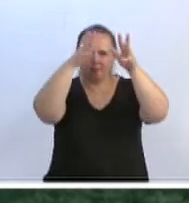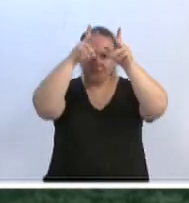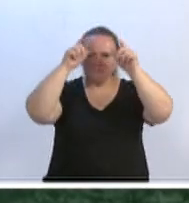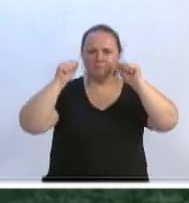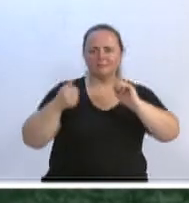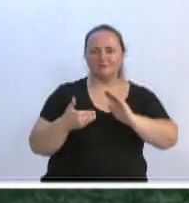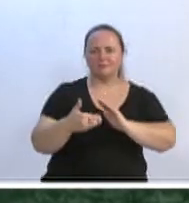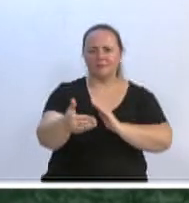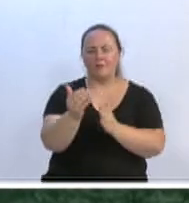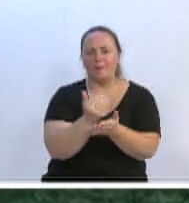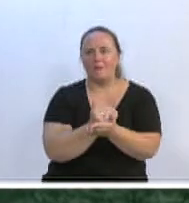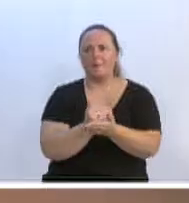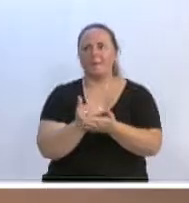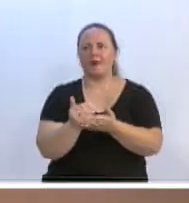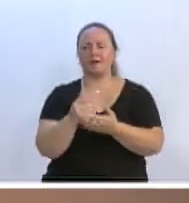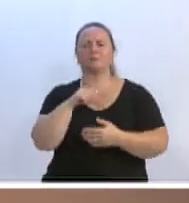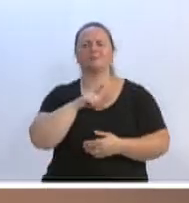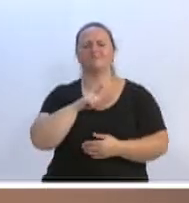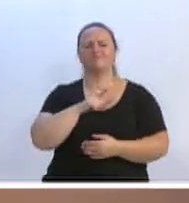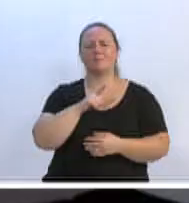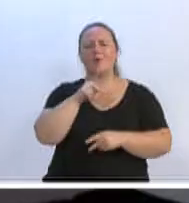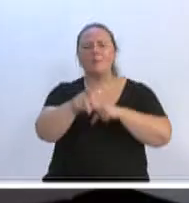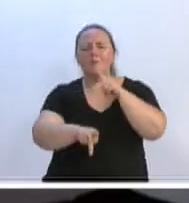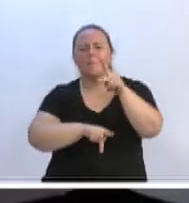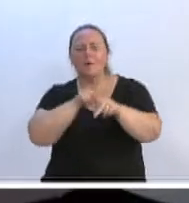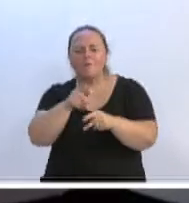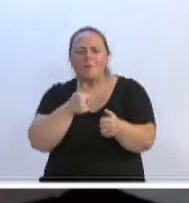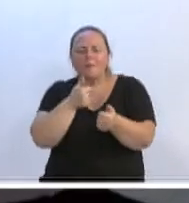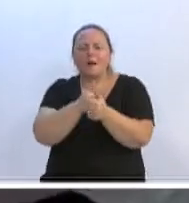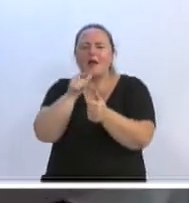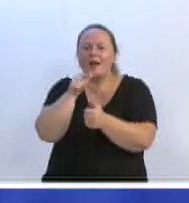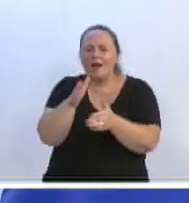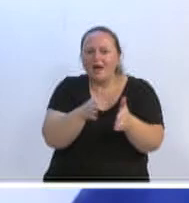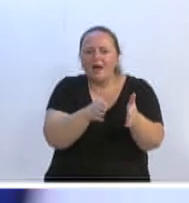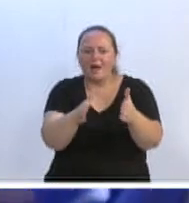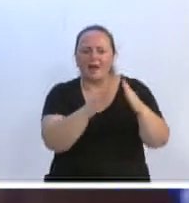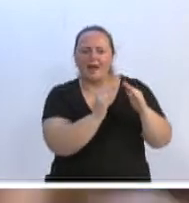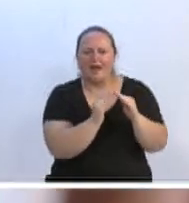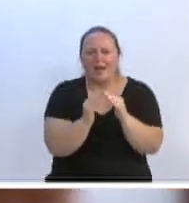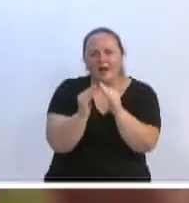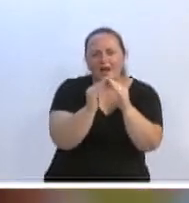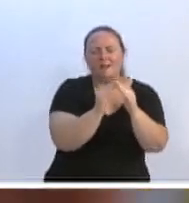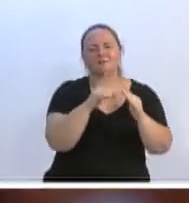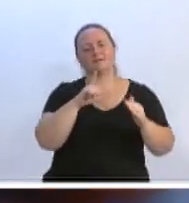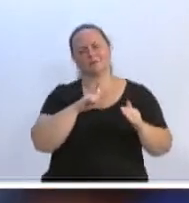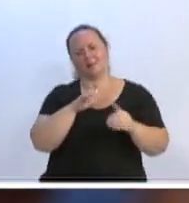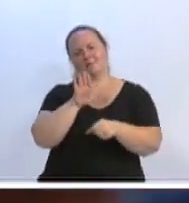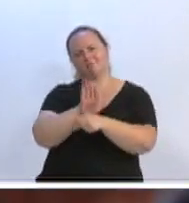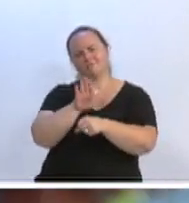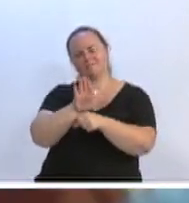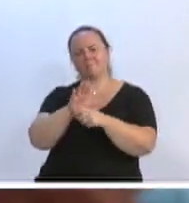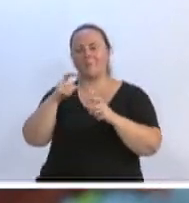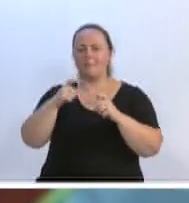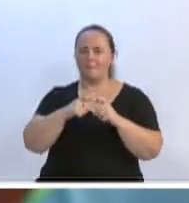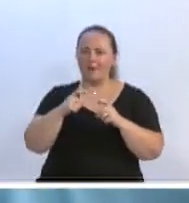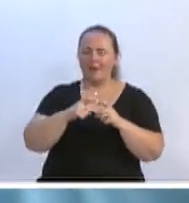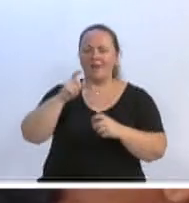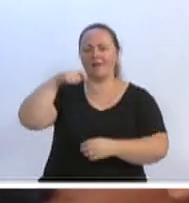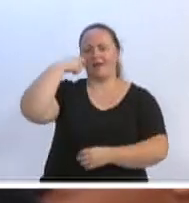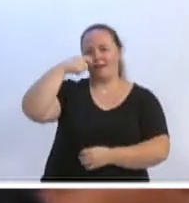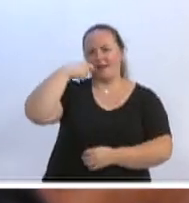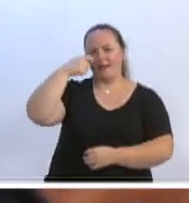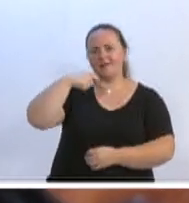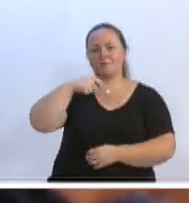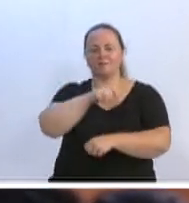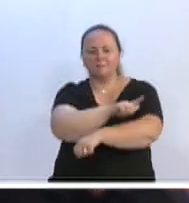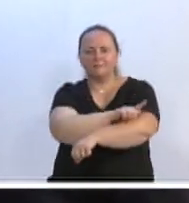Oriental, onde populações ribeirinhas carentes do rio Amazonas recebem assistência médica, odontológica,